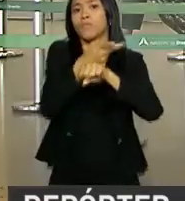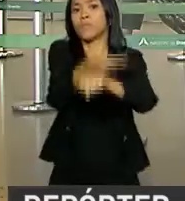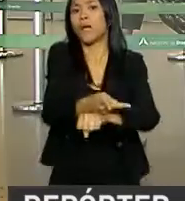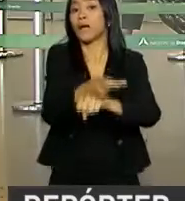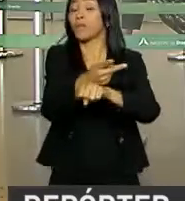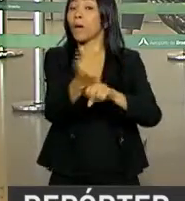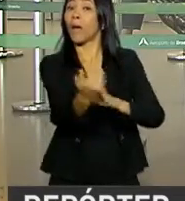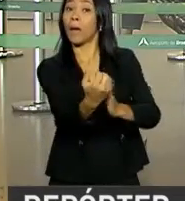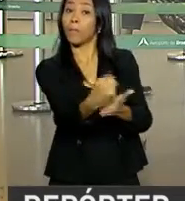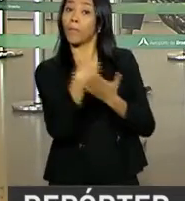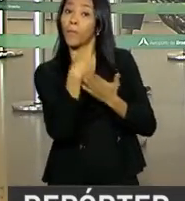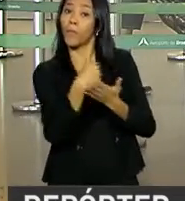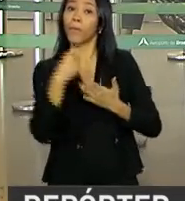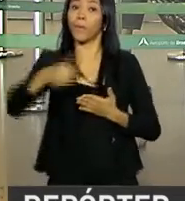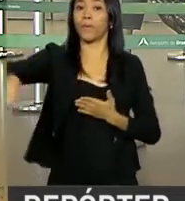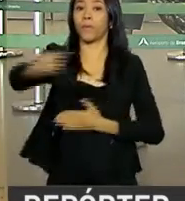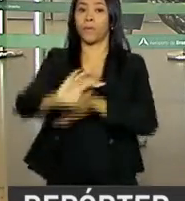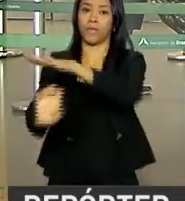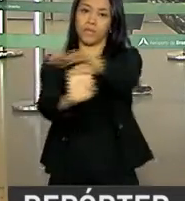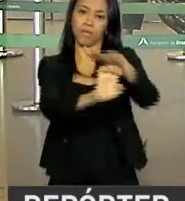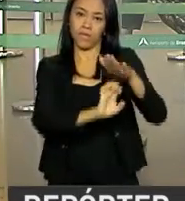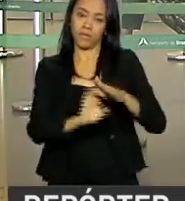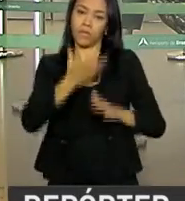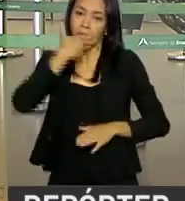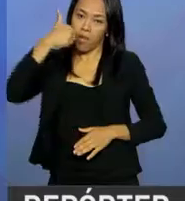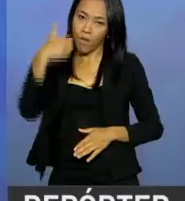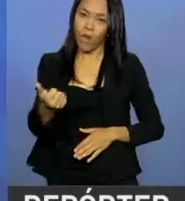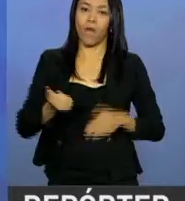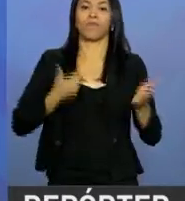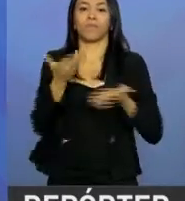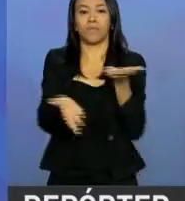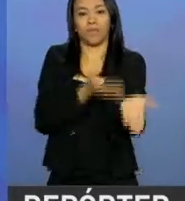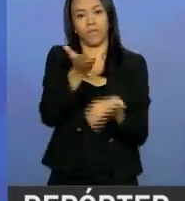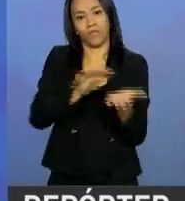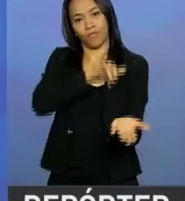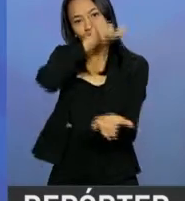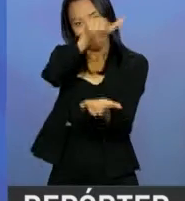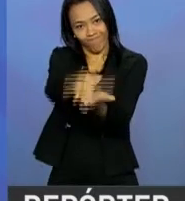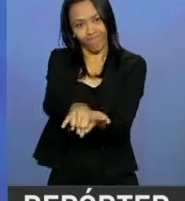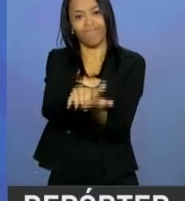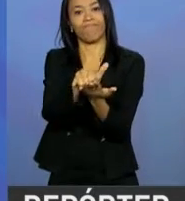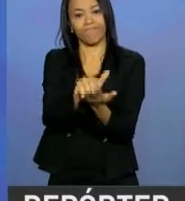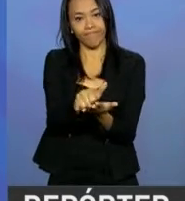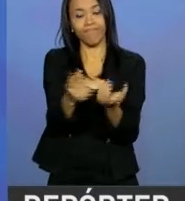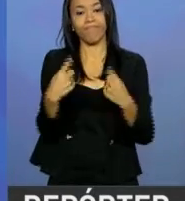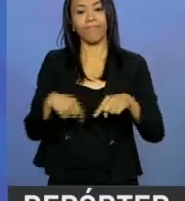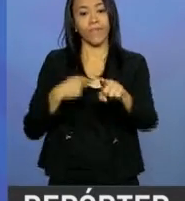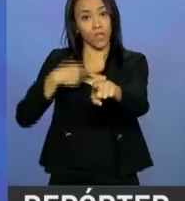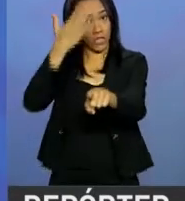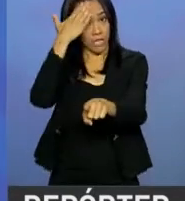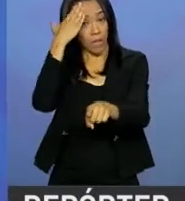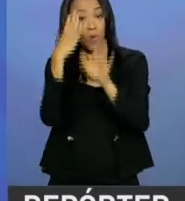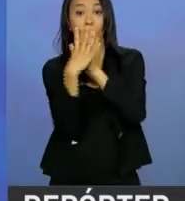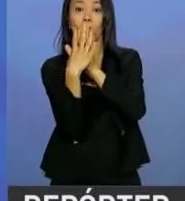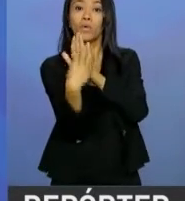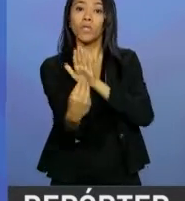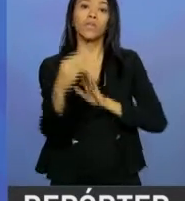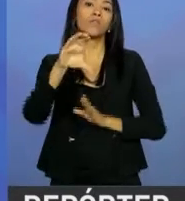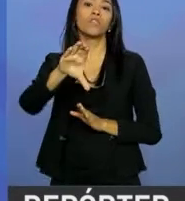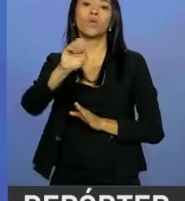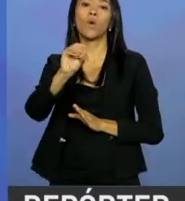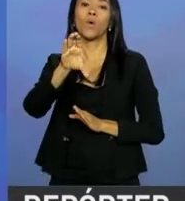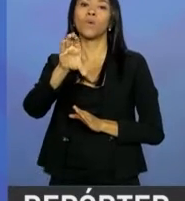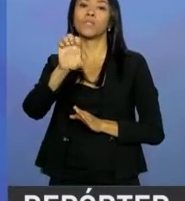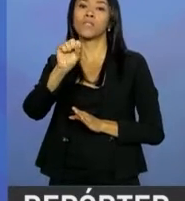melhoria dos serviços prestados nos aeroportos a gente tem a percepção de que o modelo de concessão e atrair uma quantidade de investimento